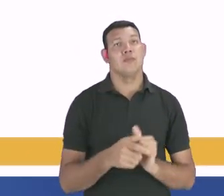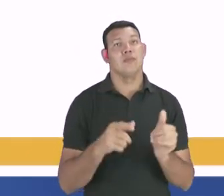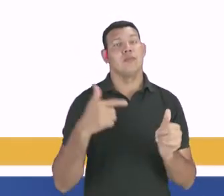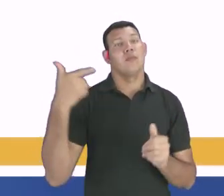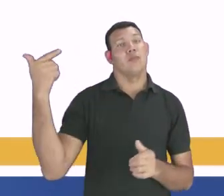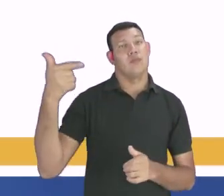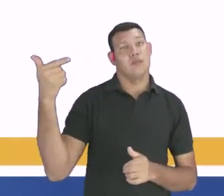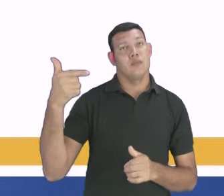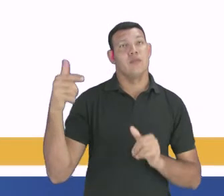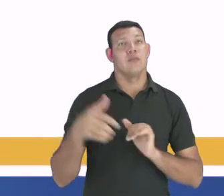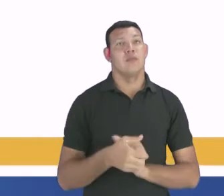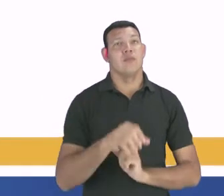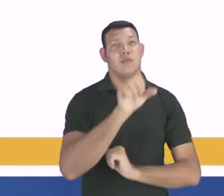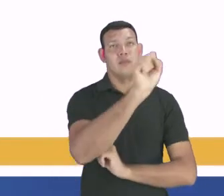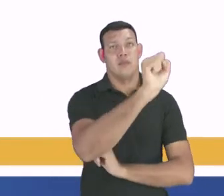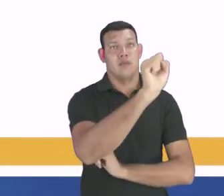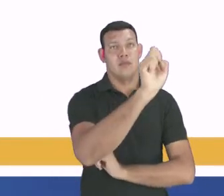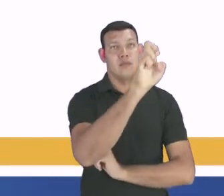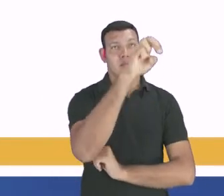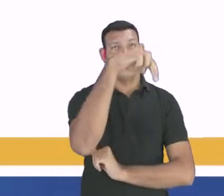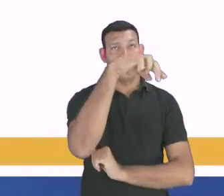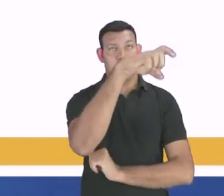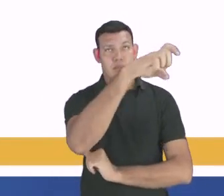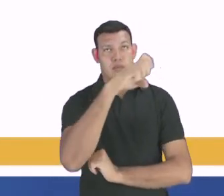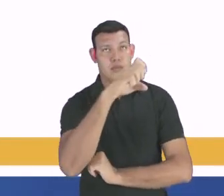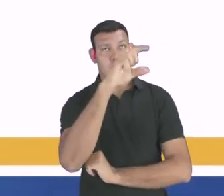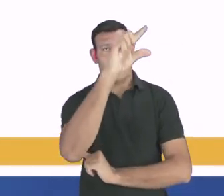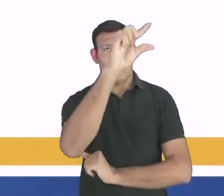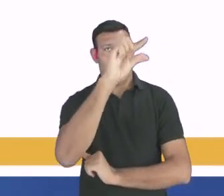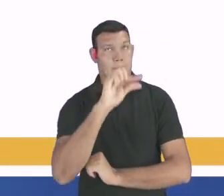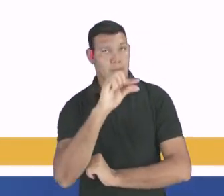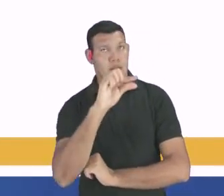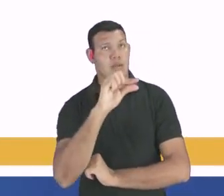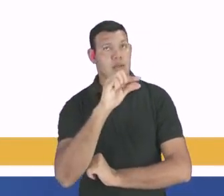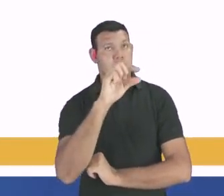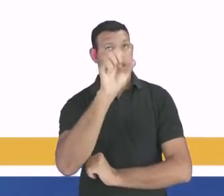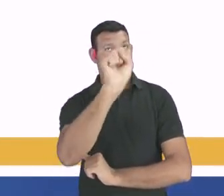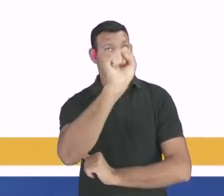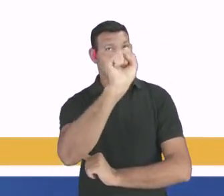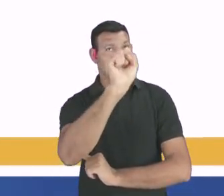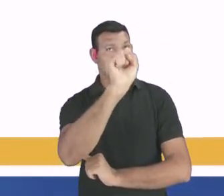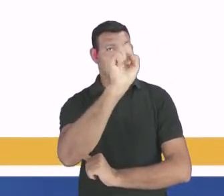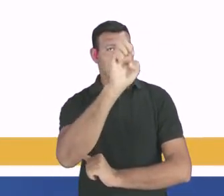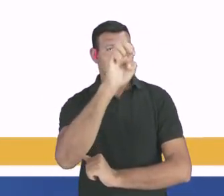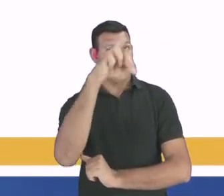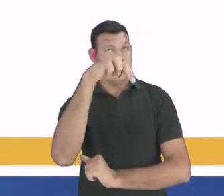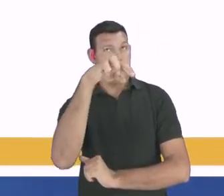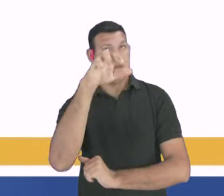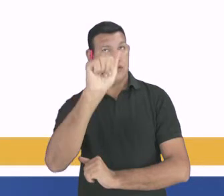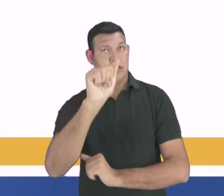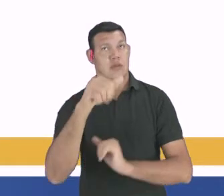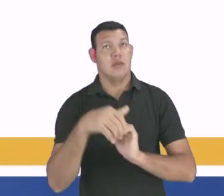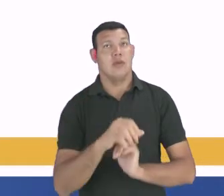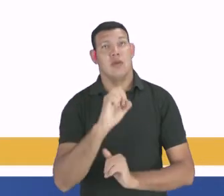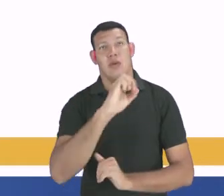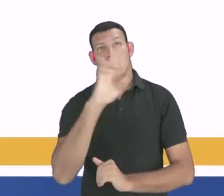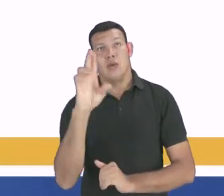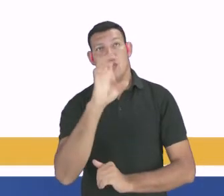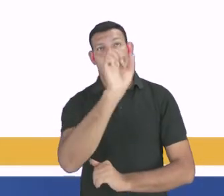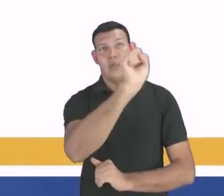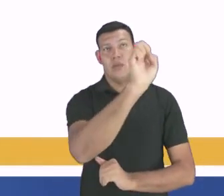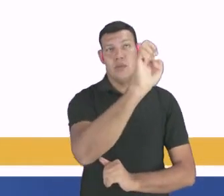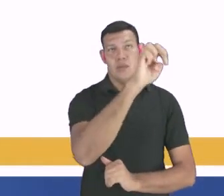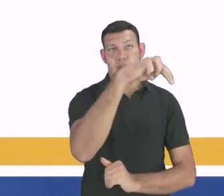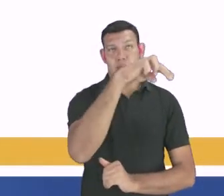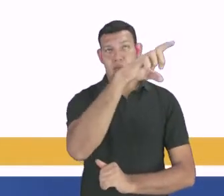é quando o seno de x é menor que o seno de A e o seno de x é maior ou igual ao seno de A. Tudo